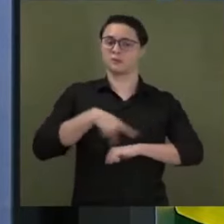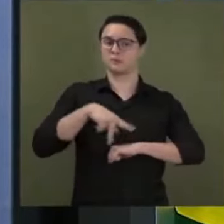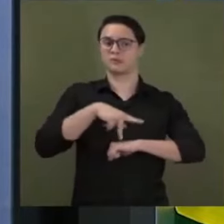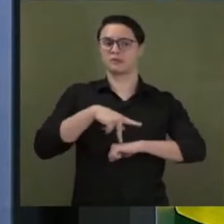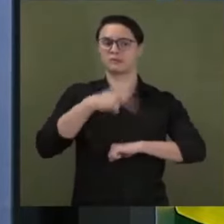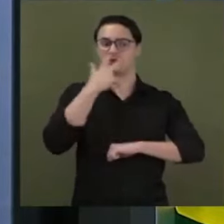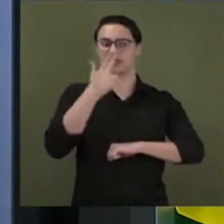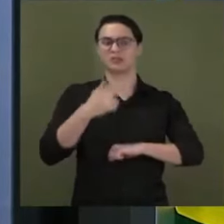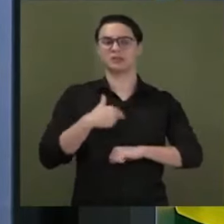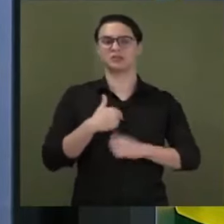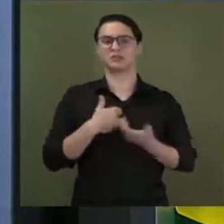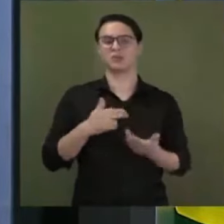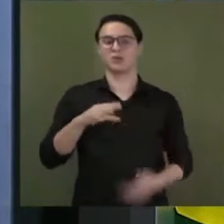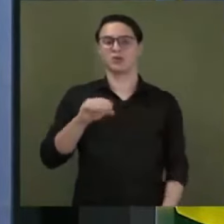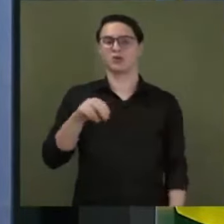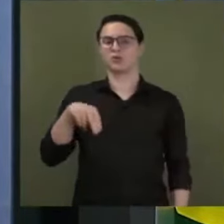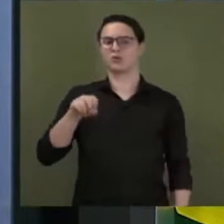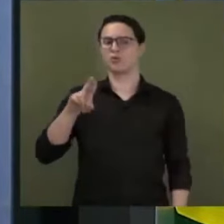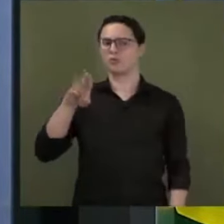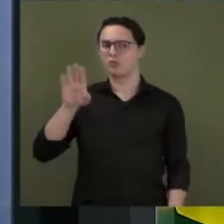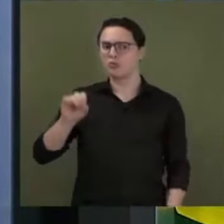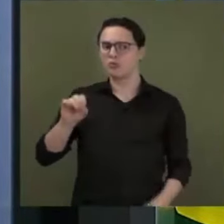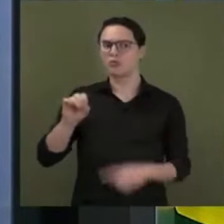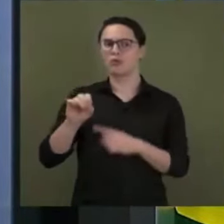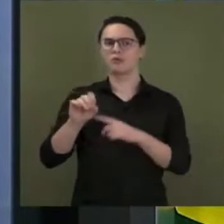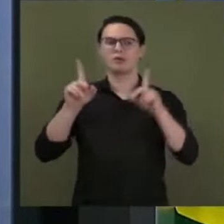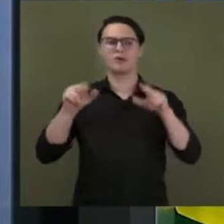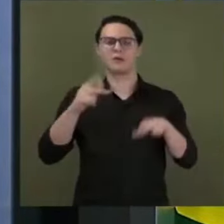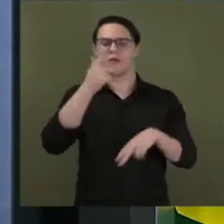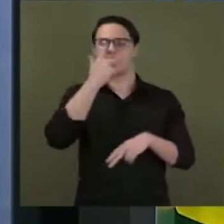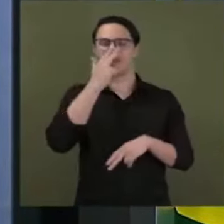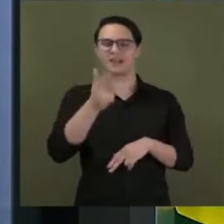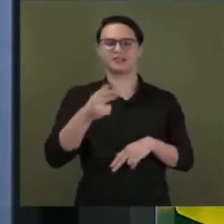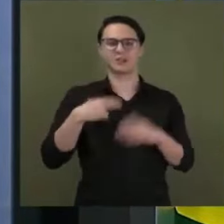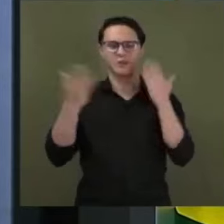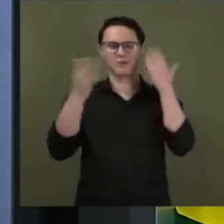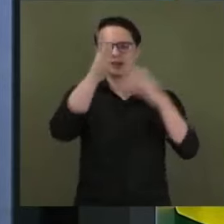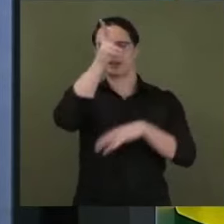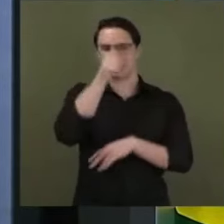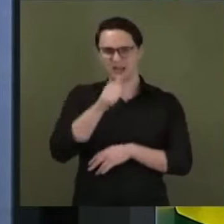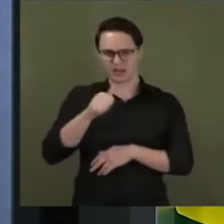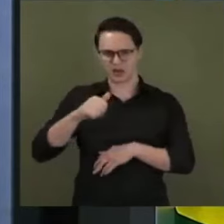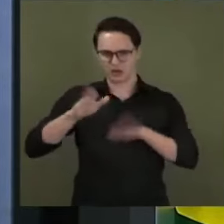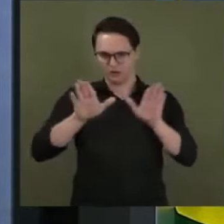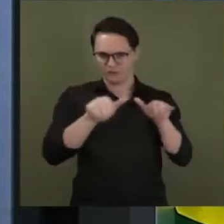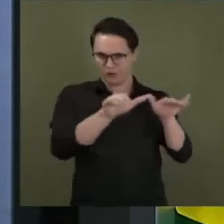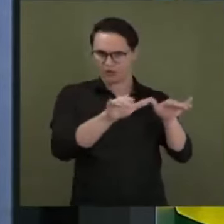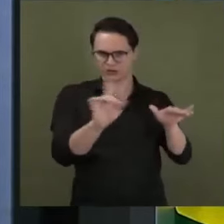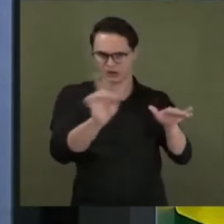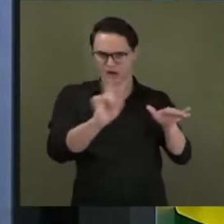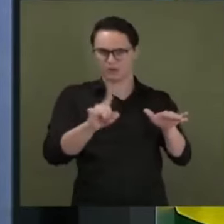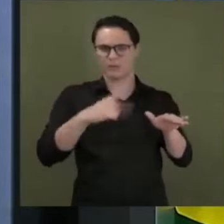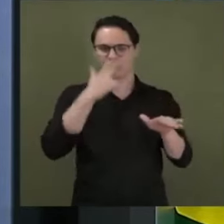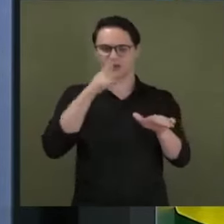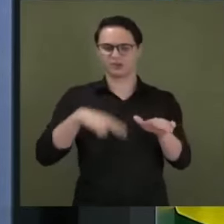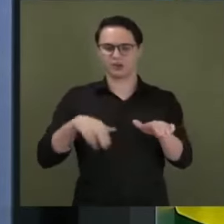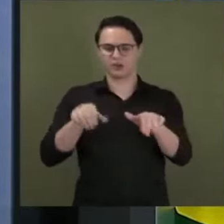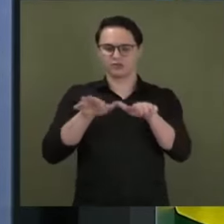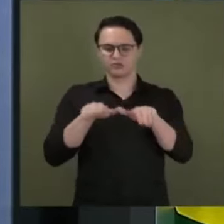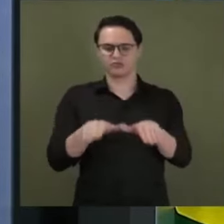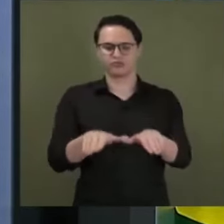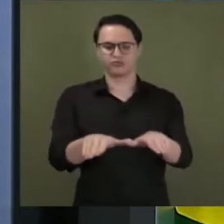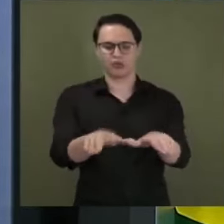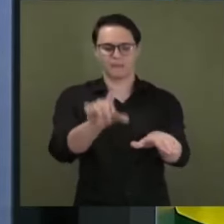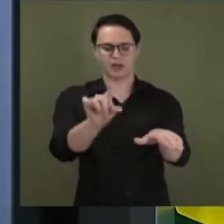subconsumo fica como se diz o voo de galinha para desenvolver esse país e para ele encontrar o seu